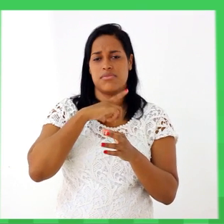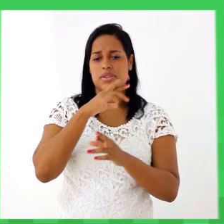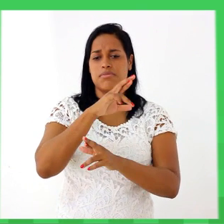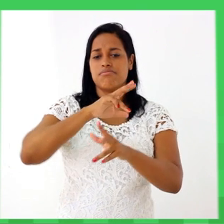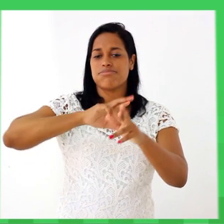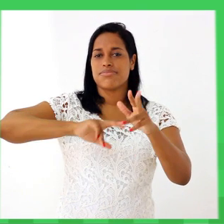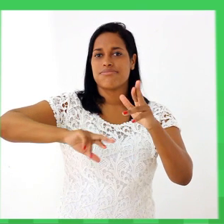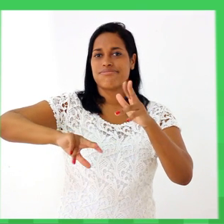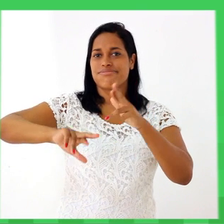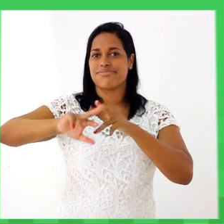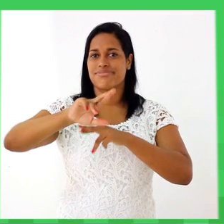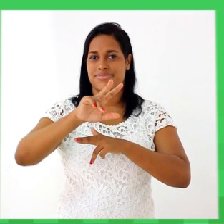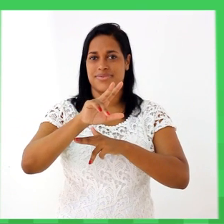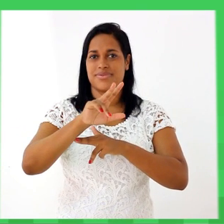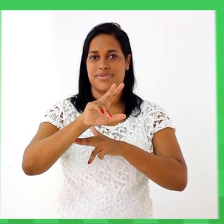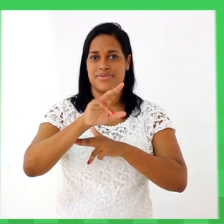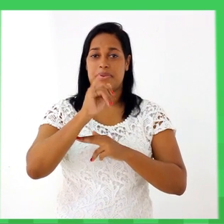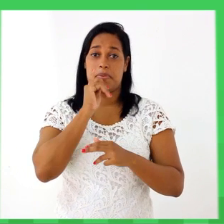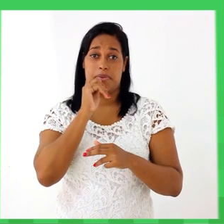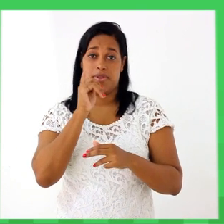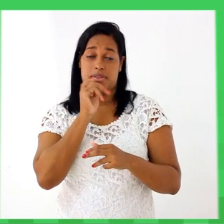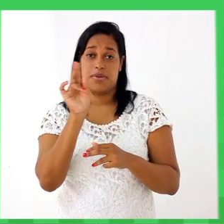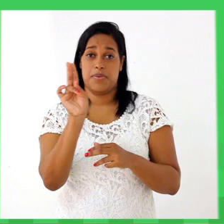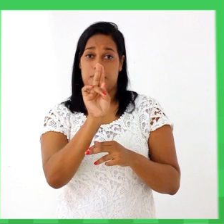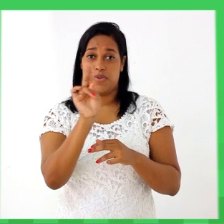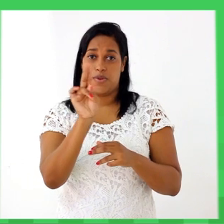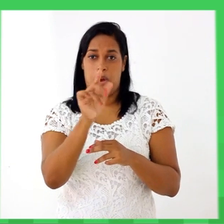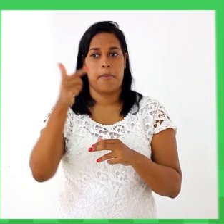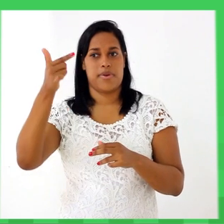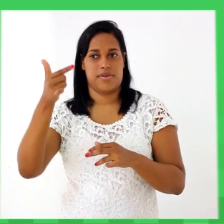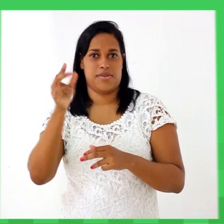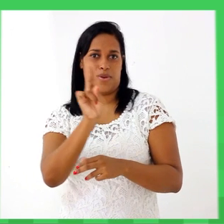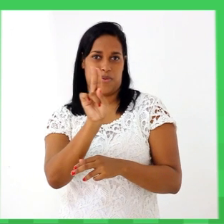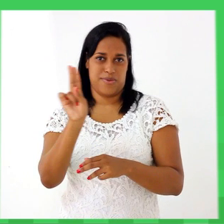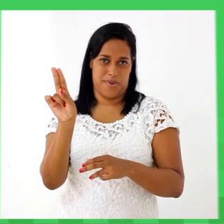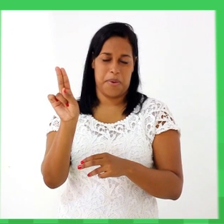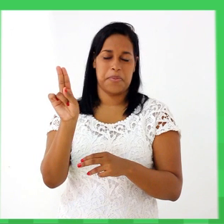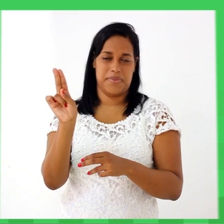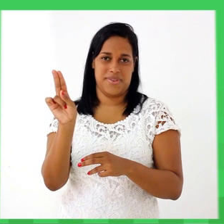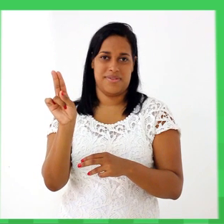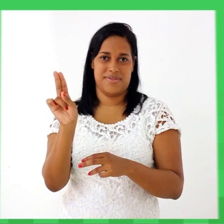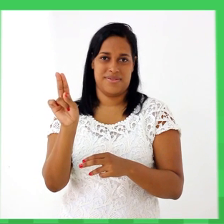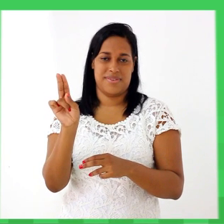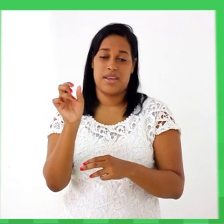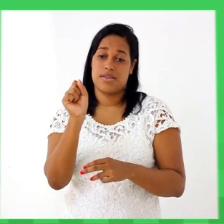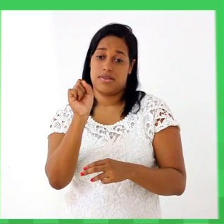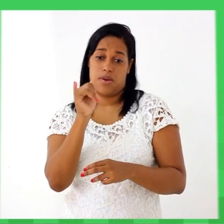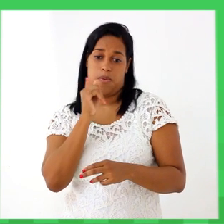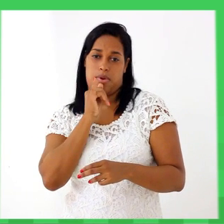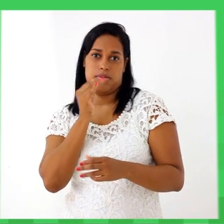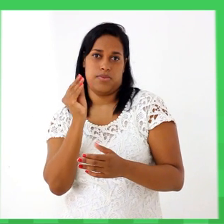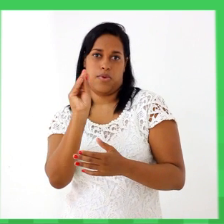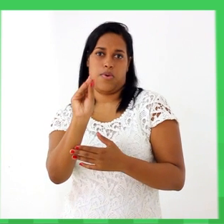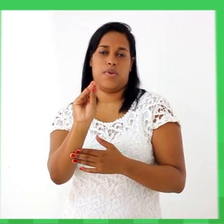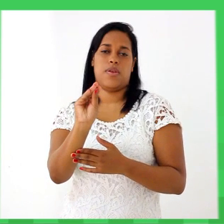partes? Então, vai ter, por exemplo, nome e sobrenome. Ao invés de eu colocar